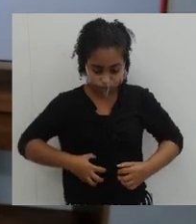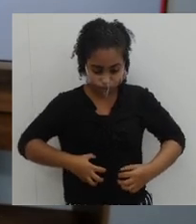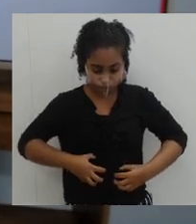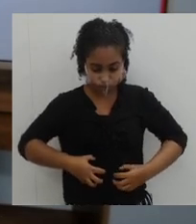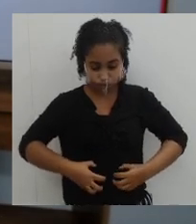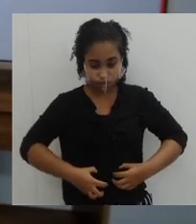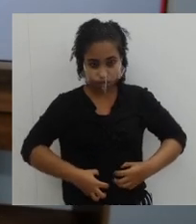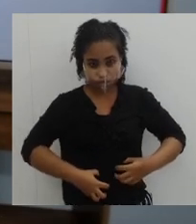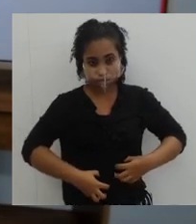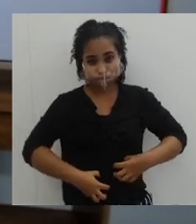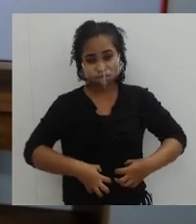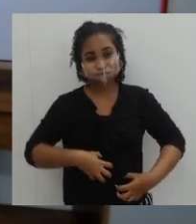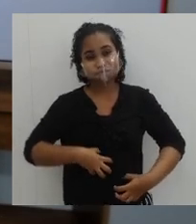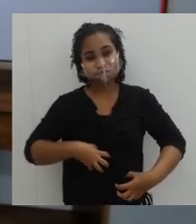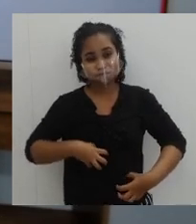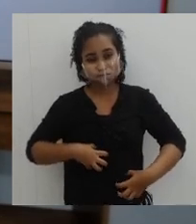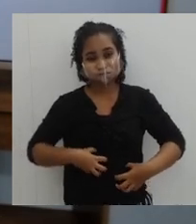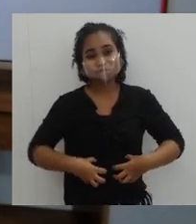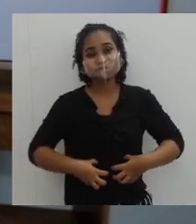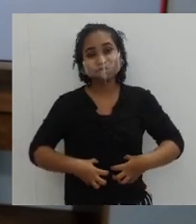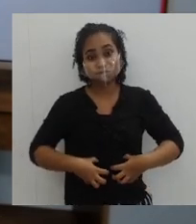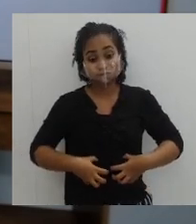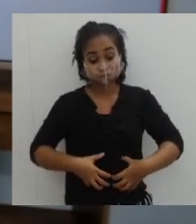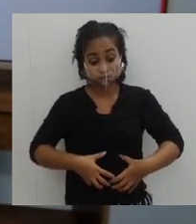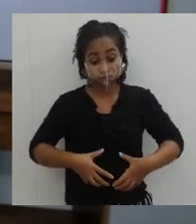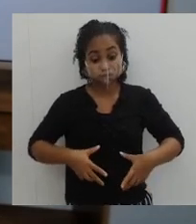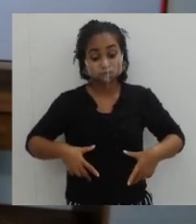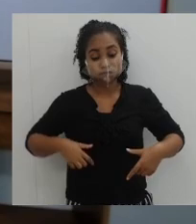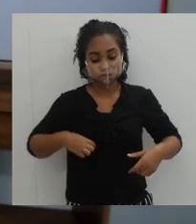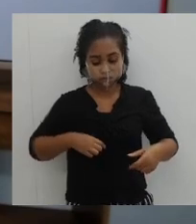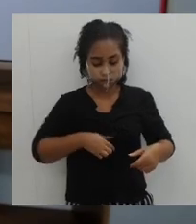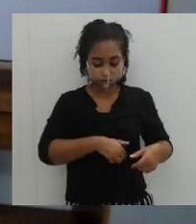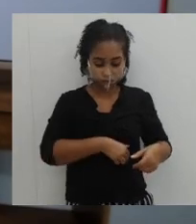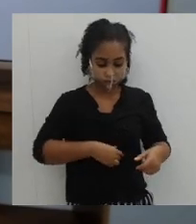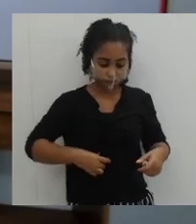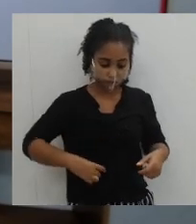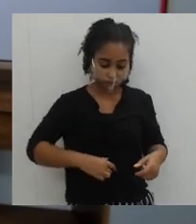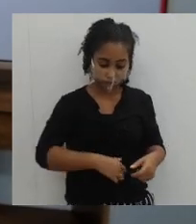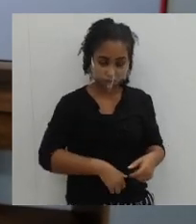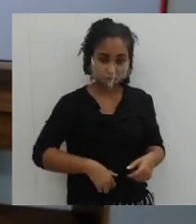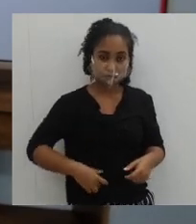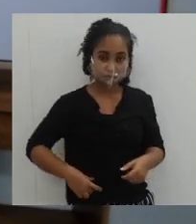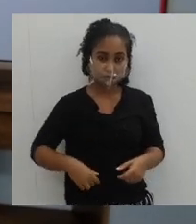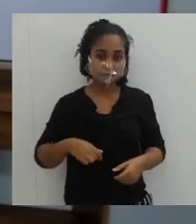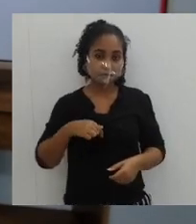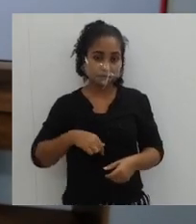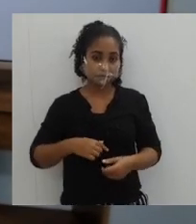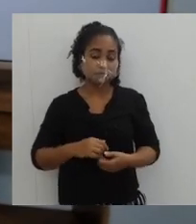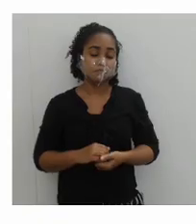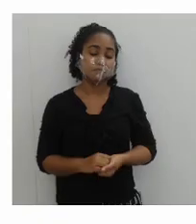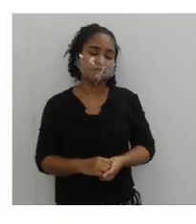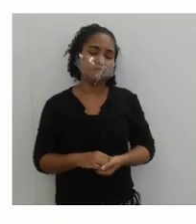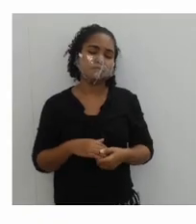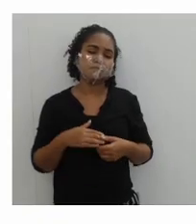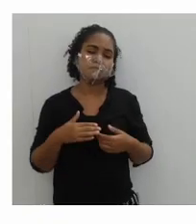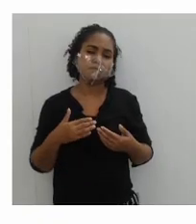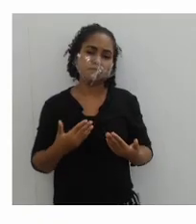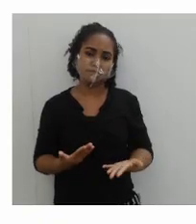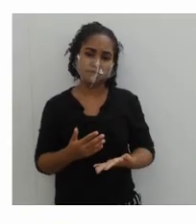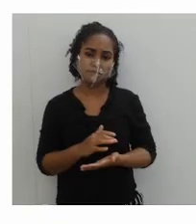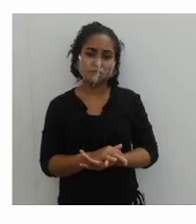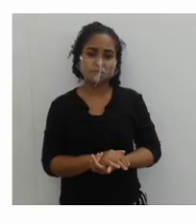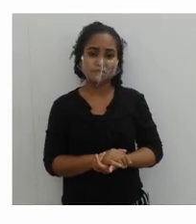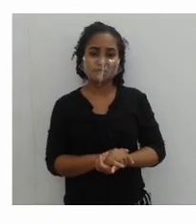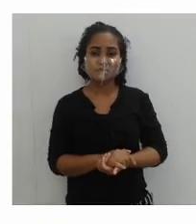bolo de Ascaris, muitas lombrigas no intestino dessa pessoa. tá? Então, o ciclo de vida do